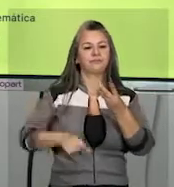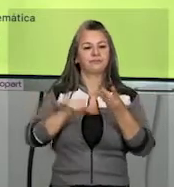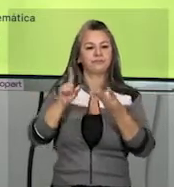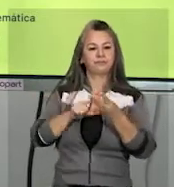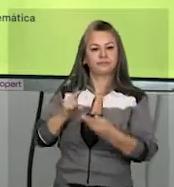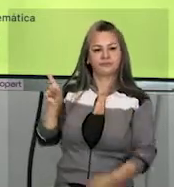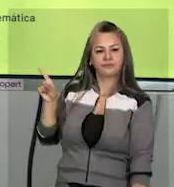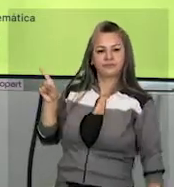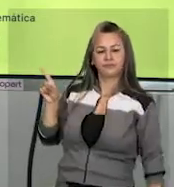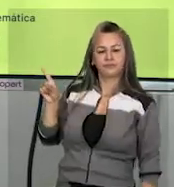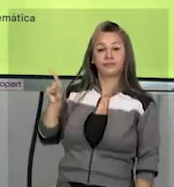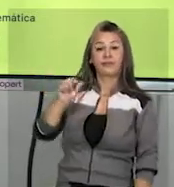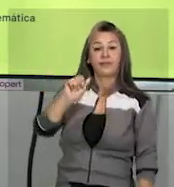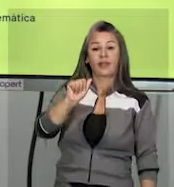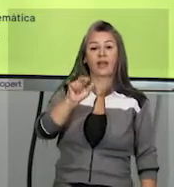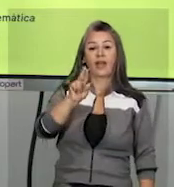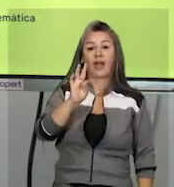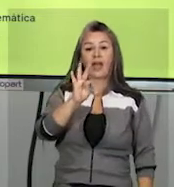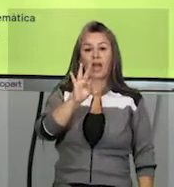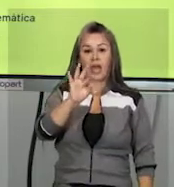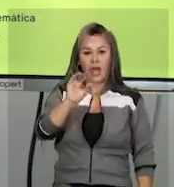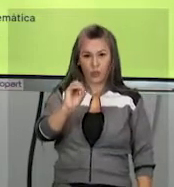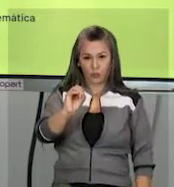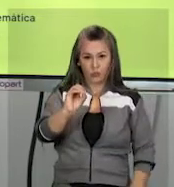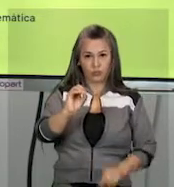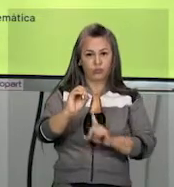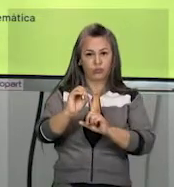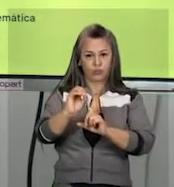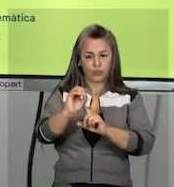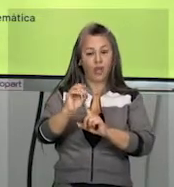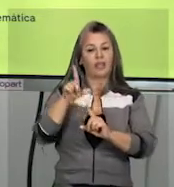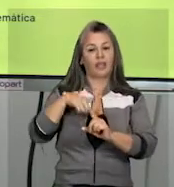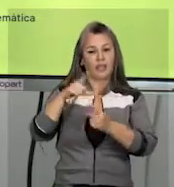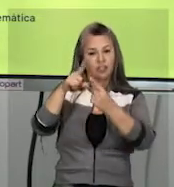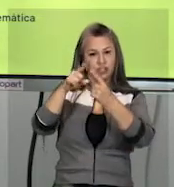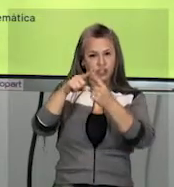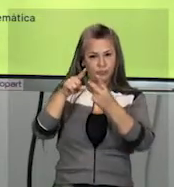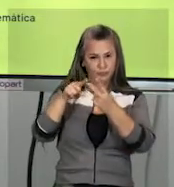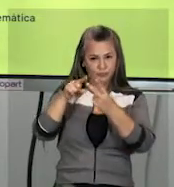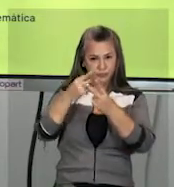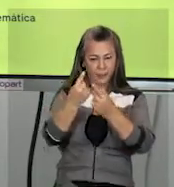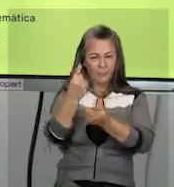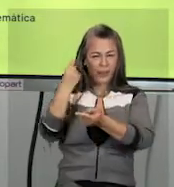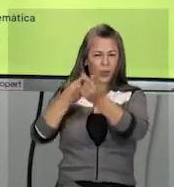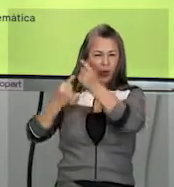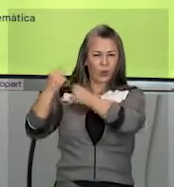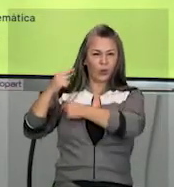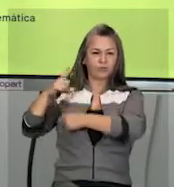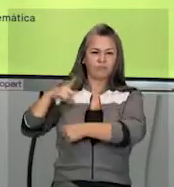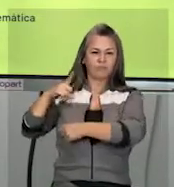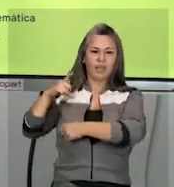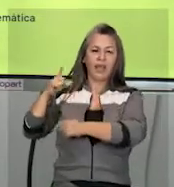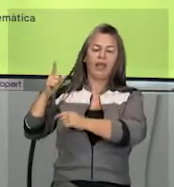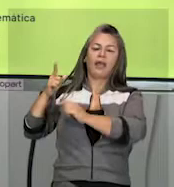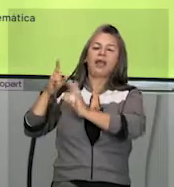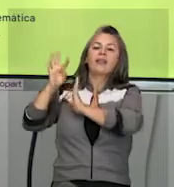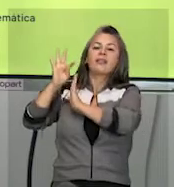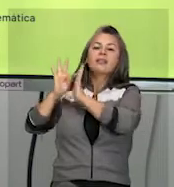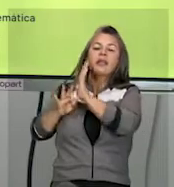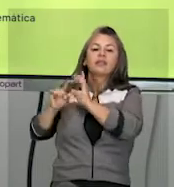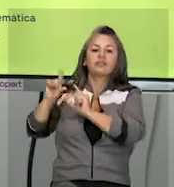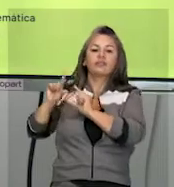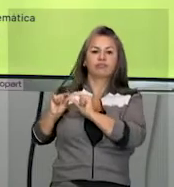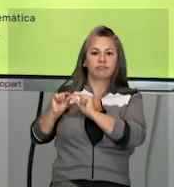cômica em um único ato. Isso na época grega, porque hoje, por exemplo, o ato ele é um pouco mais longo, né? Por exemplo, você tem o Auto da